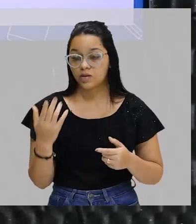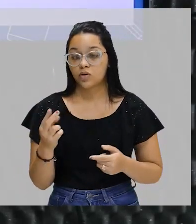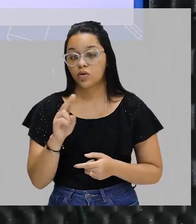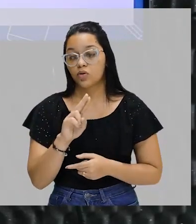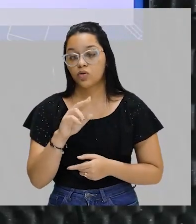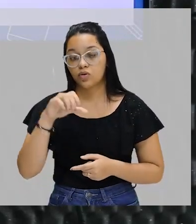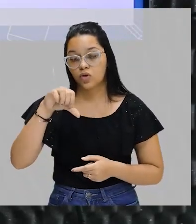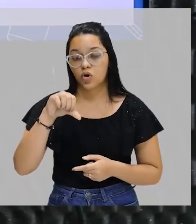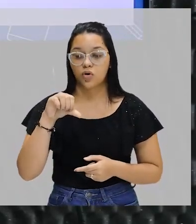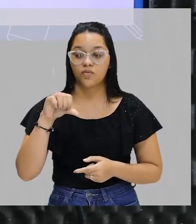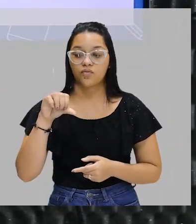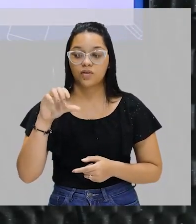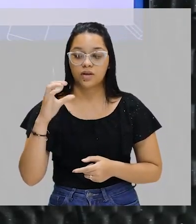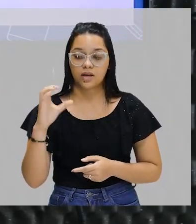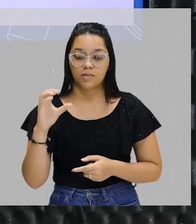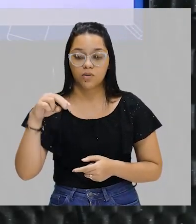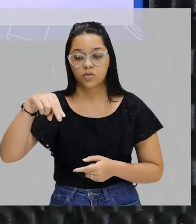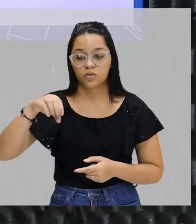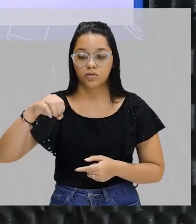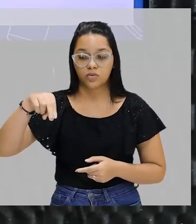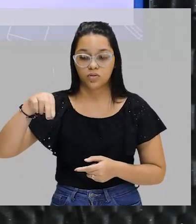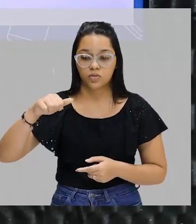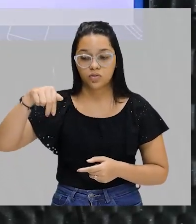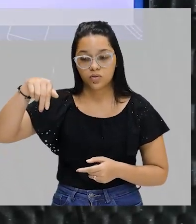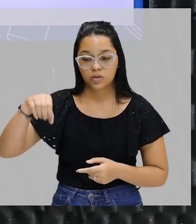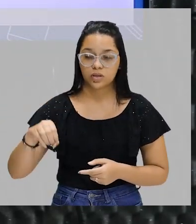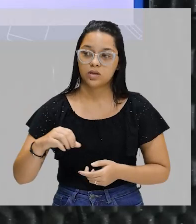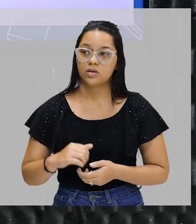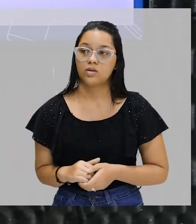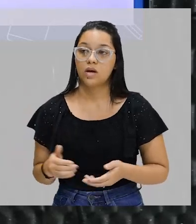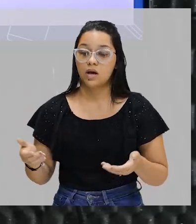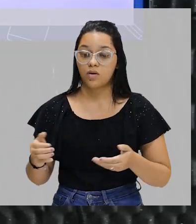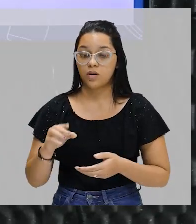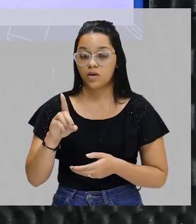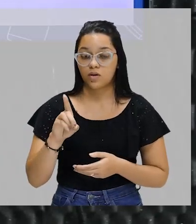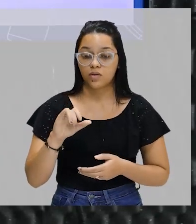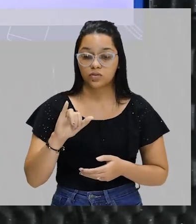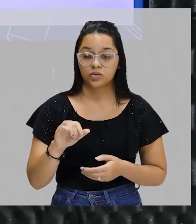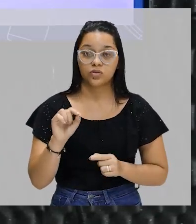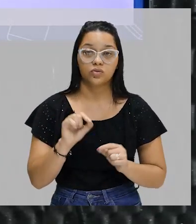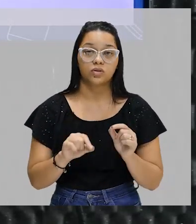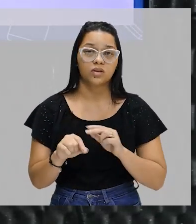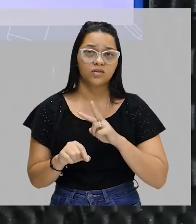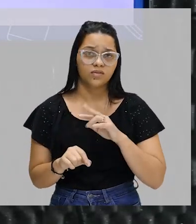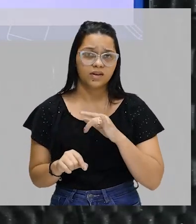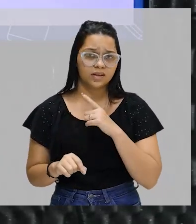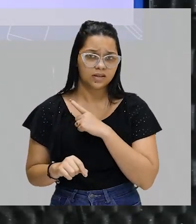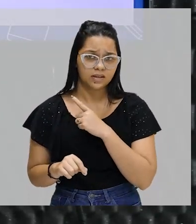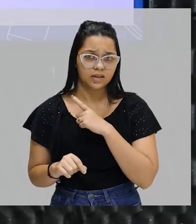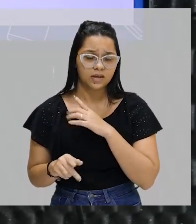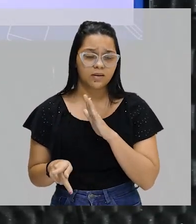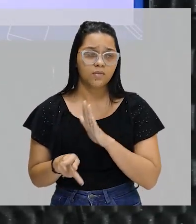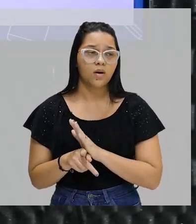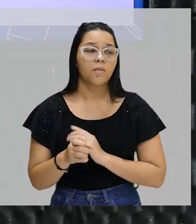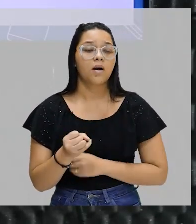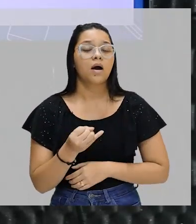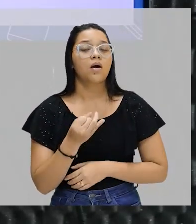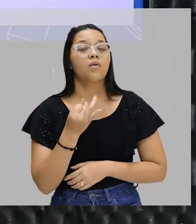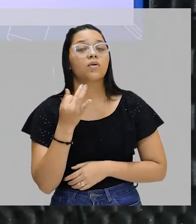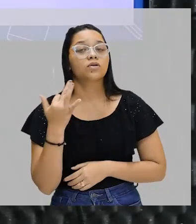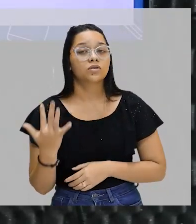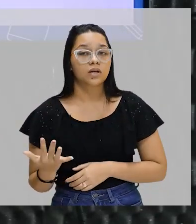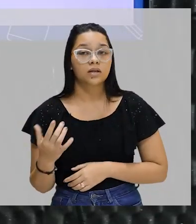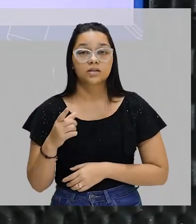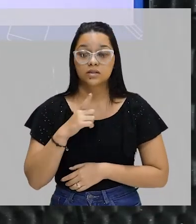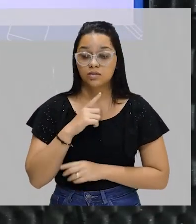9 carbonos, nonano. Aí, turminha, o di ele vai indicar justamente a quantidade.